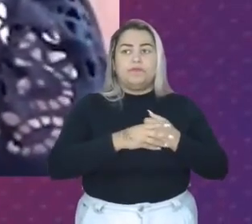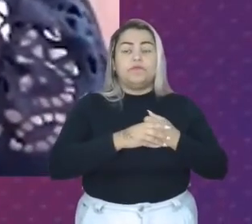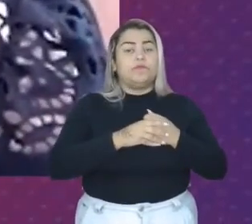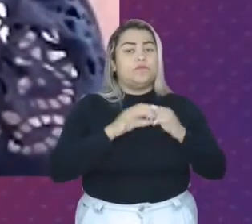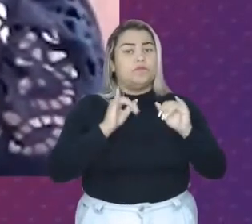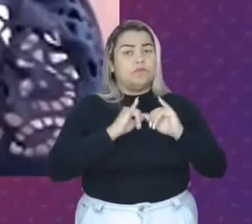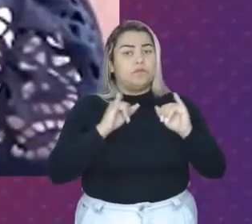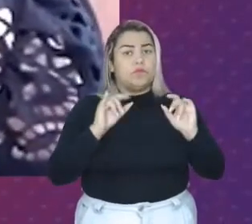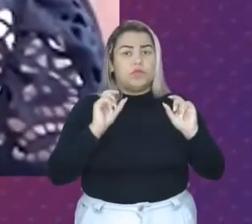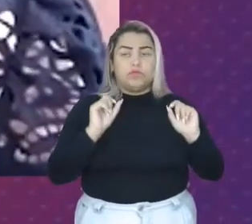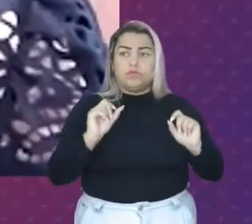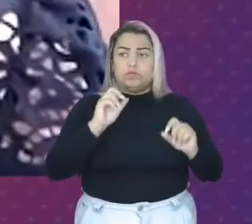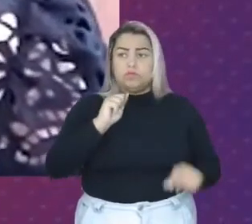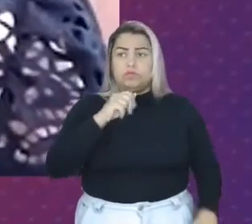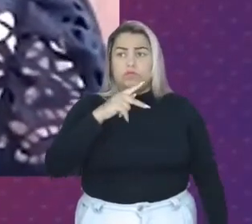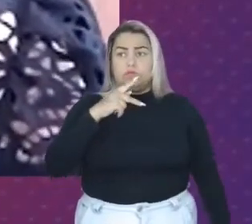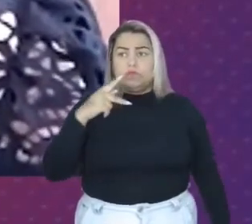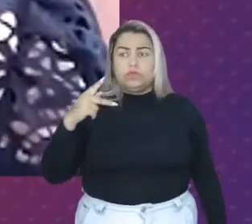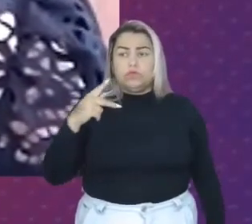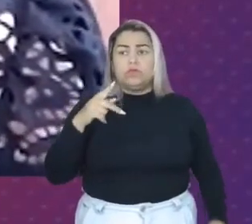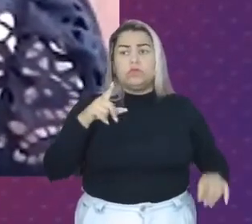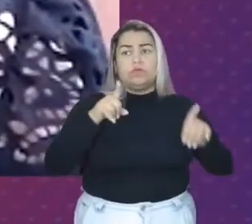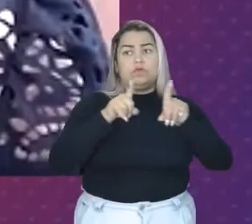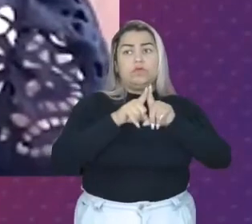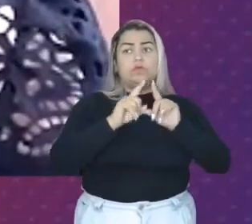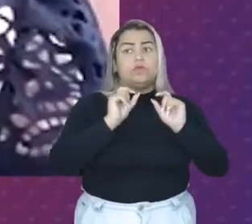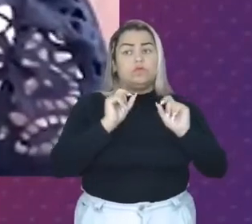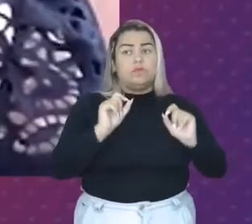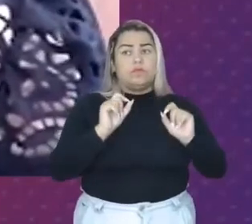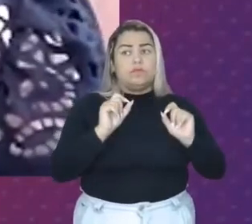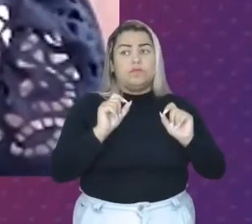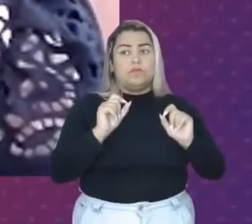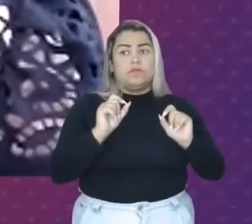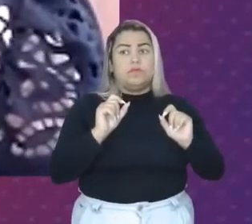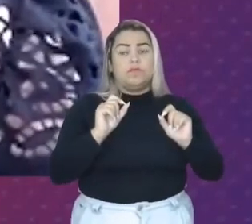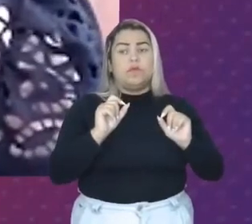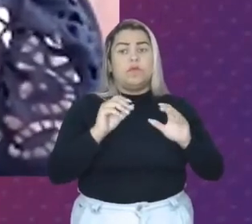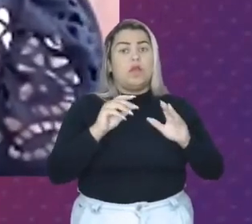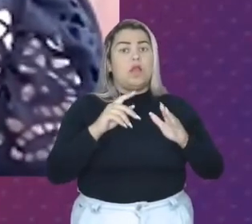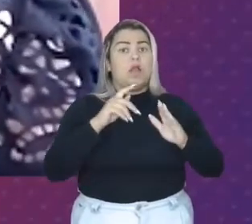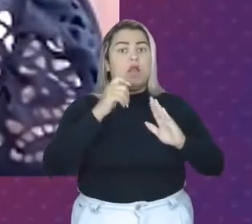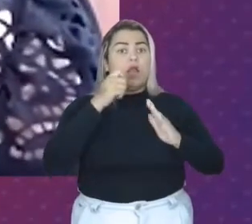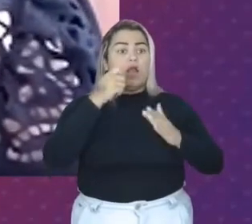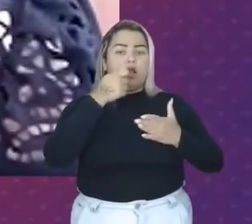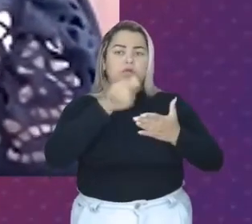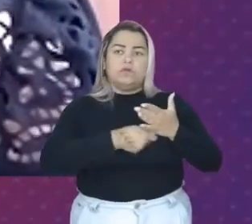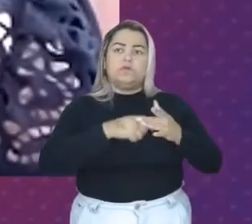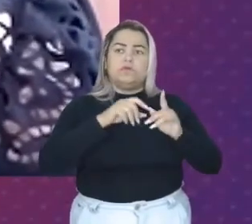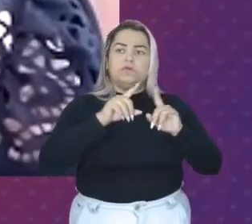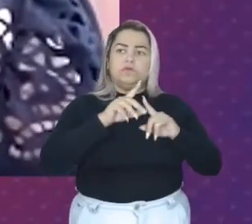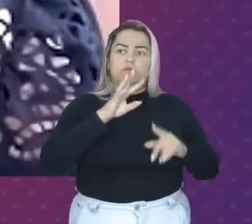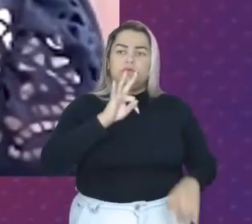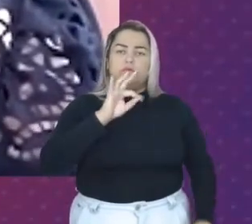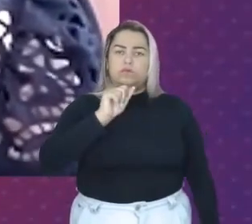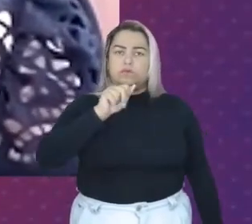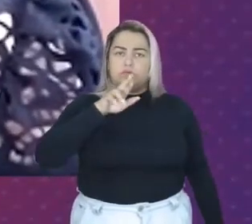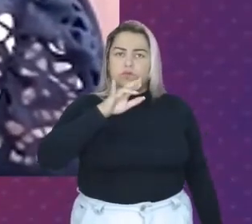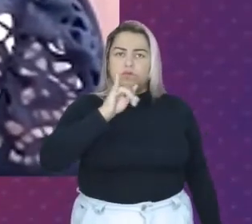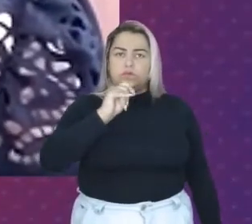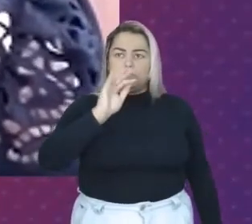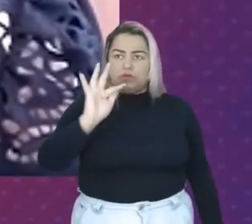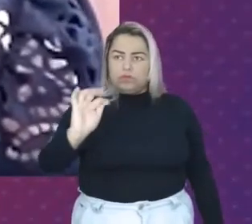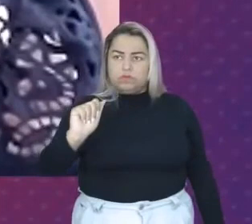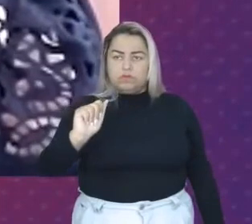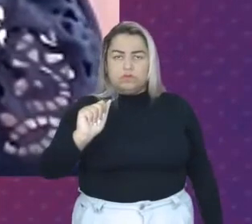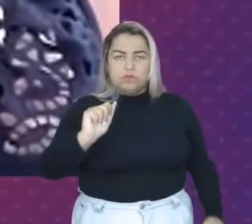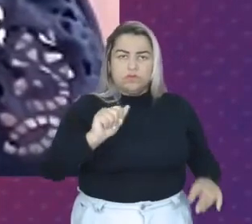informação de que os aplicativos para empregada doméstica, a cobrança de 40% do valor Então, em